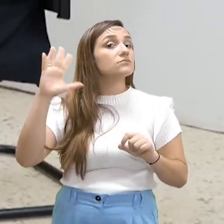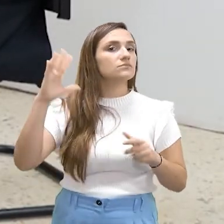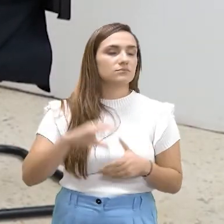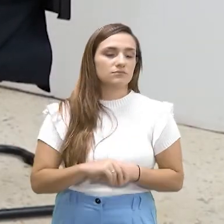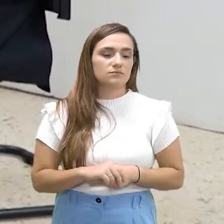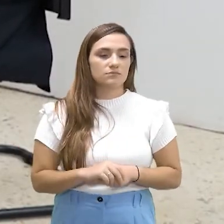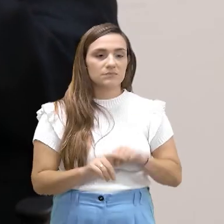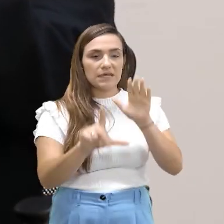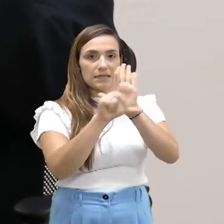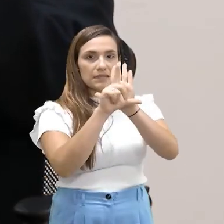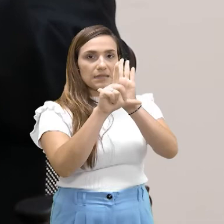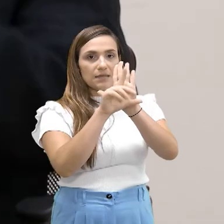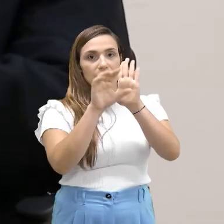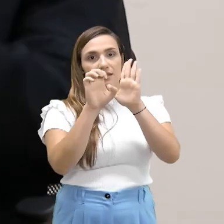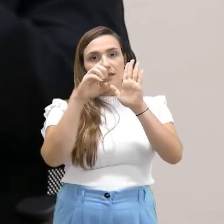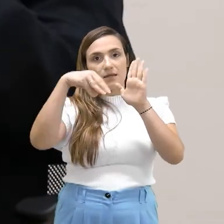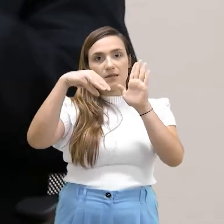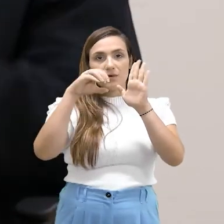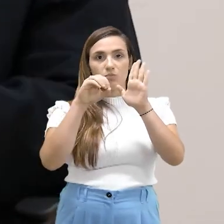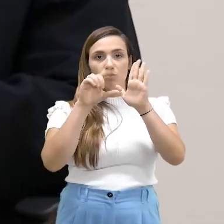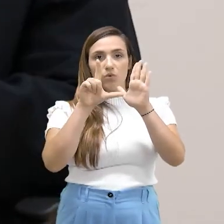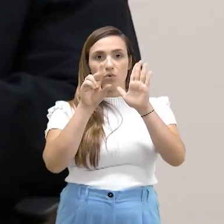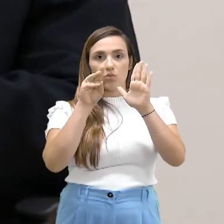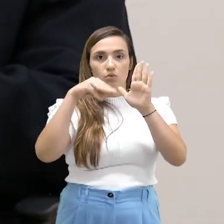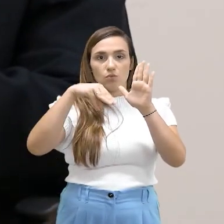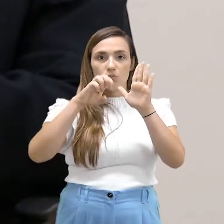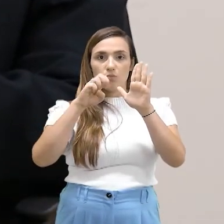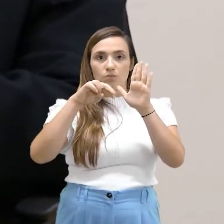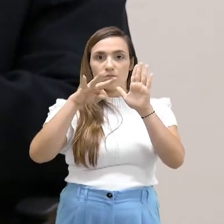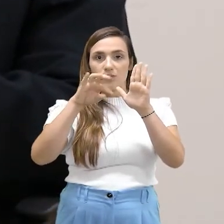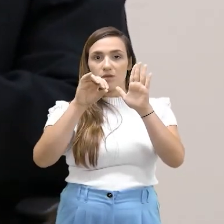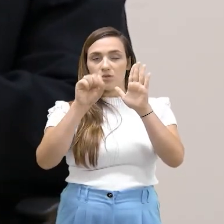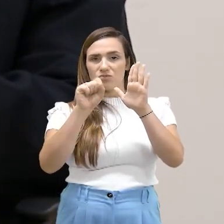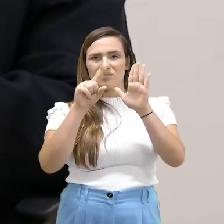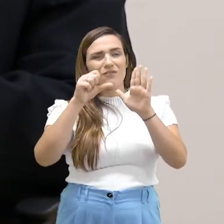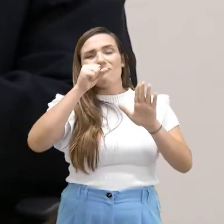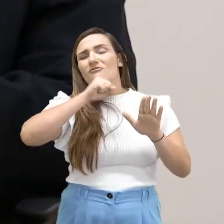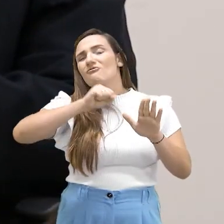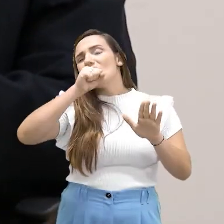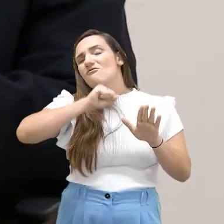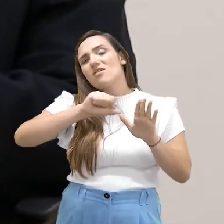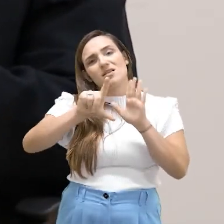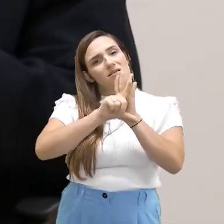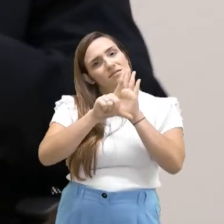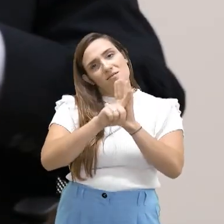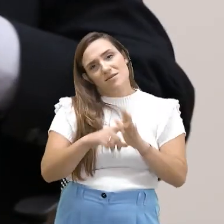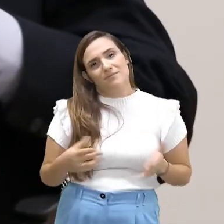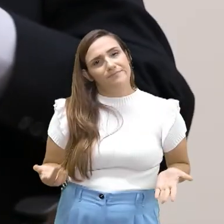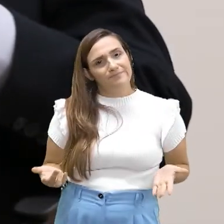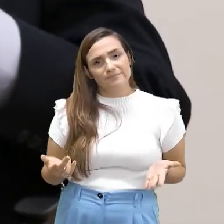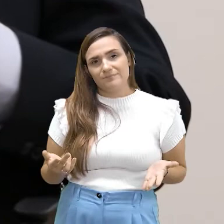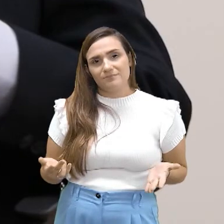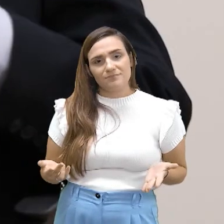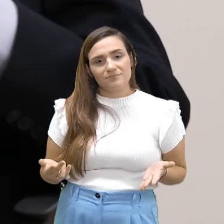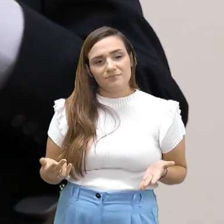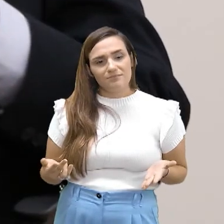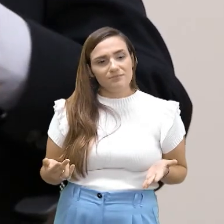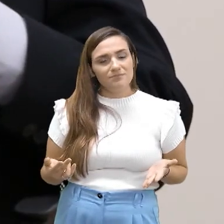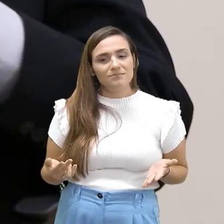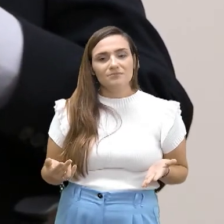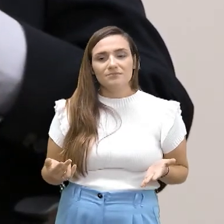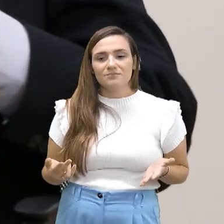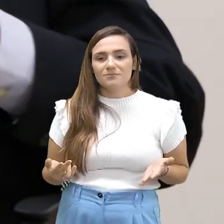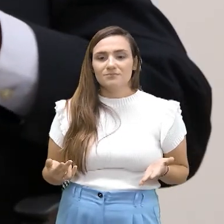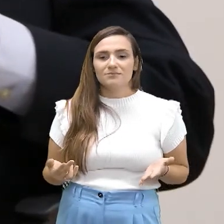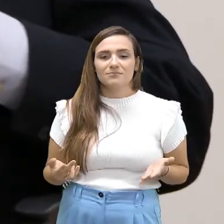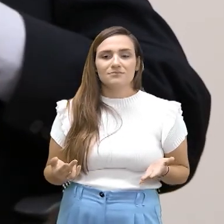ocorre o seguinte, a nossa lei de emolumentos, ela é muito antiga. E ao longo do tempo, ela